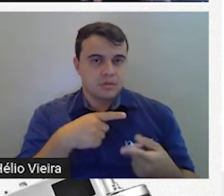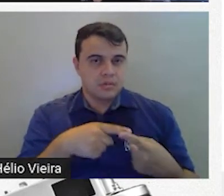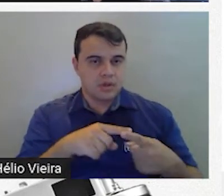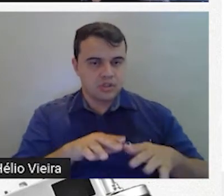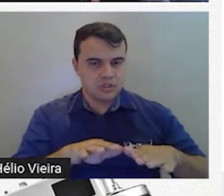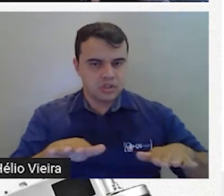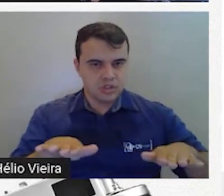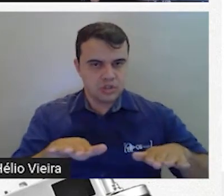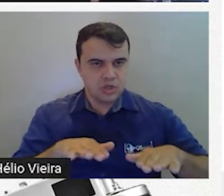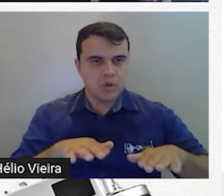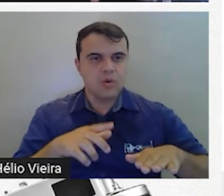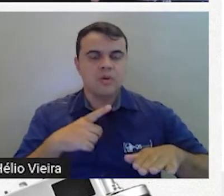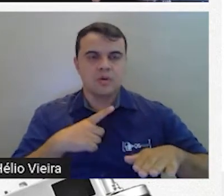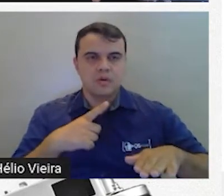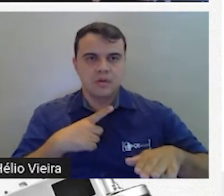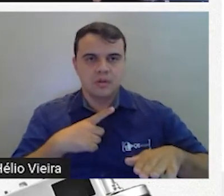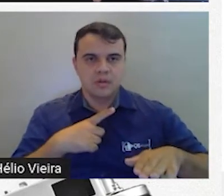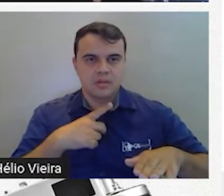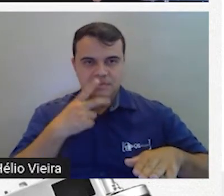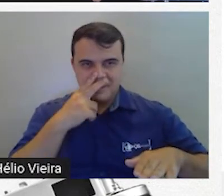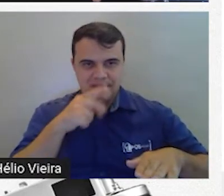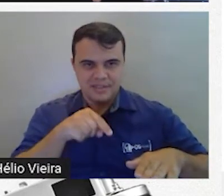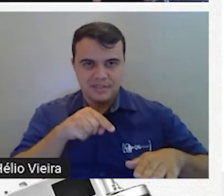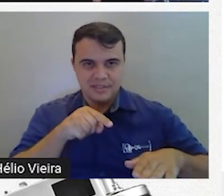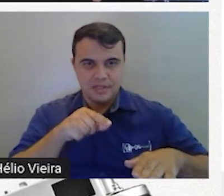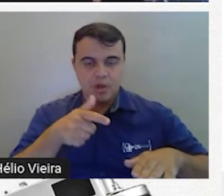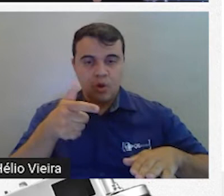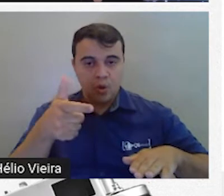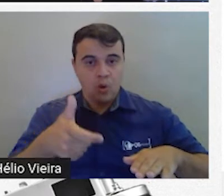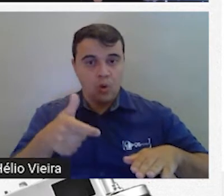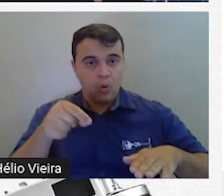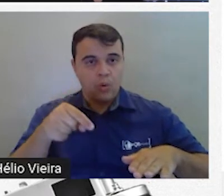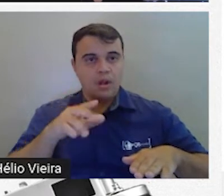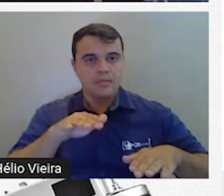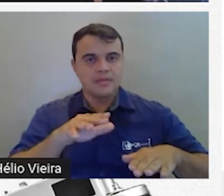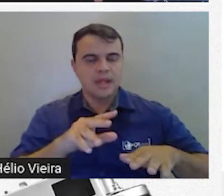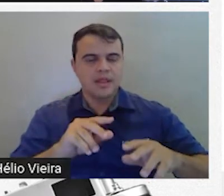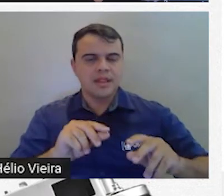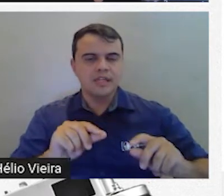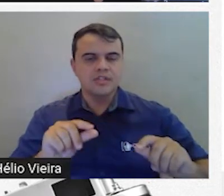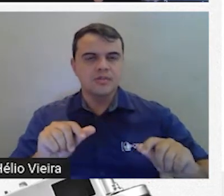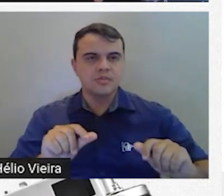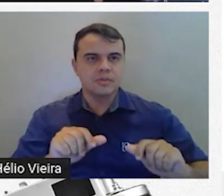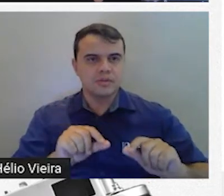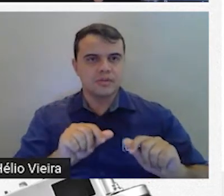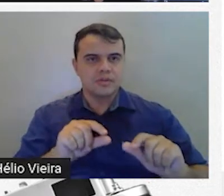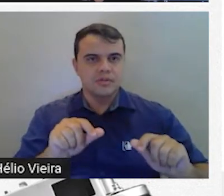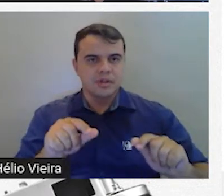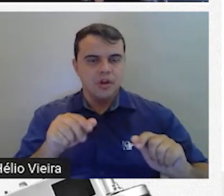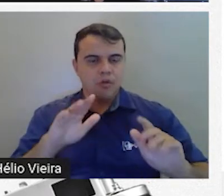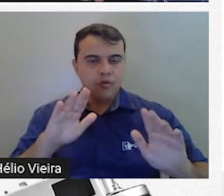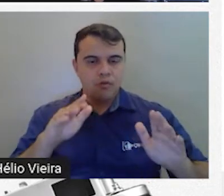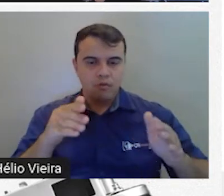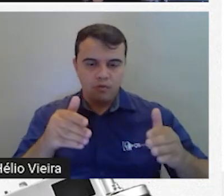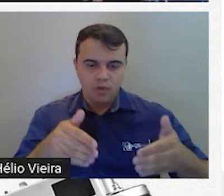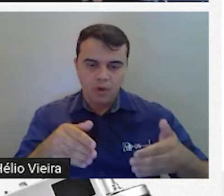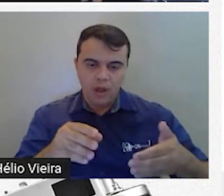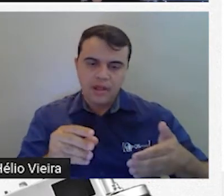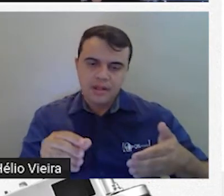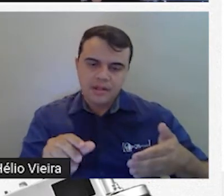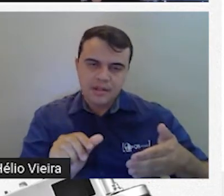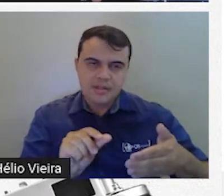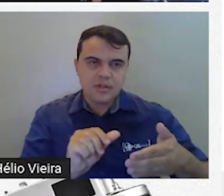né? Apesar de ser uma paisagem, a textura, o foco é nessa textura,